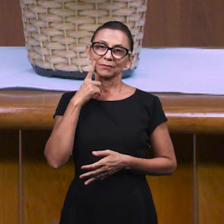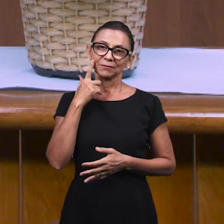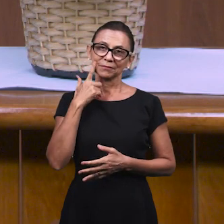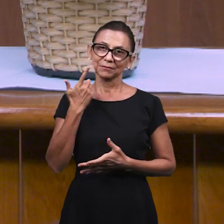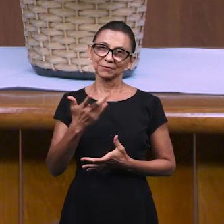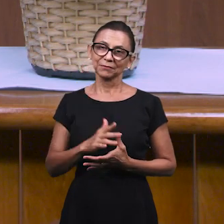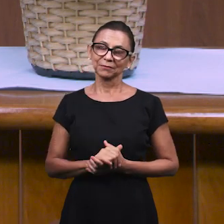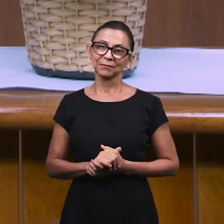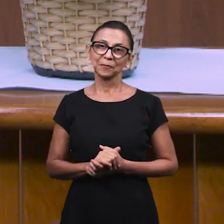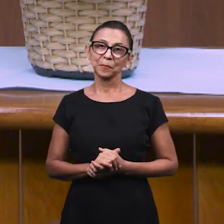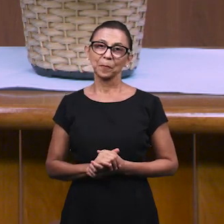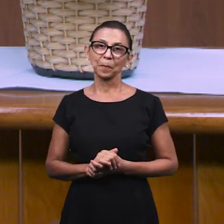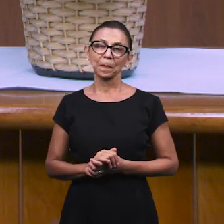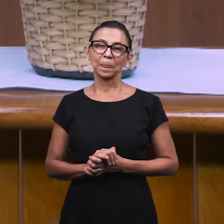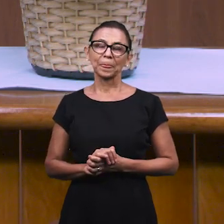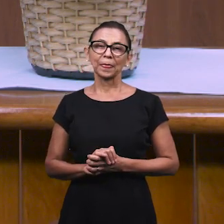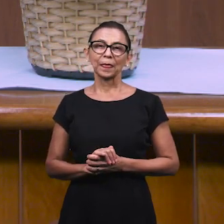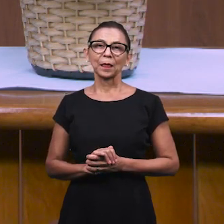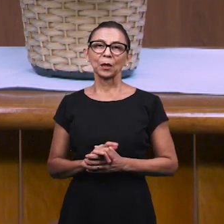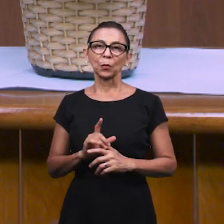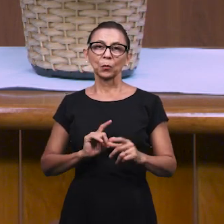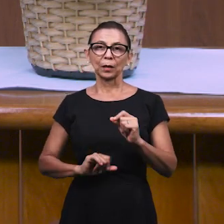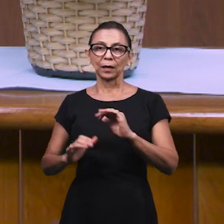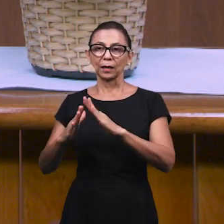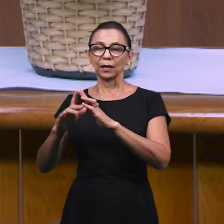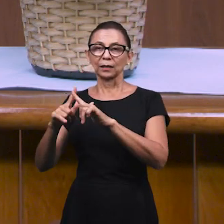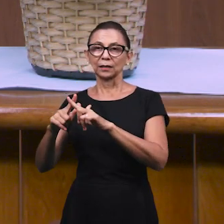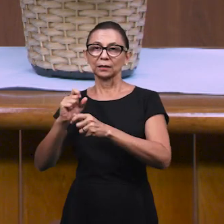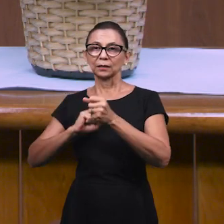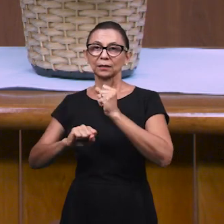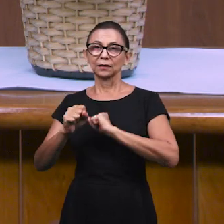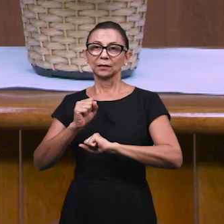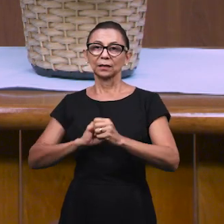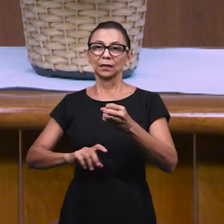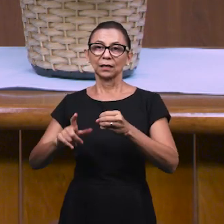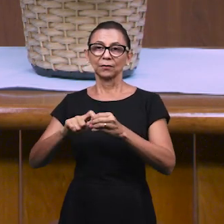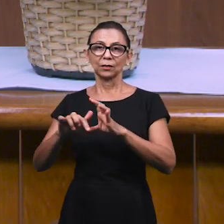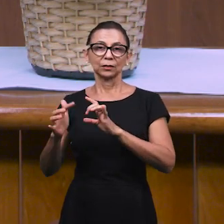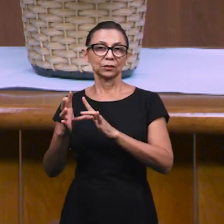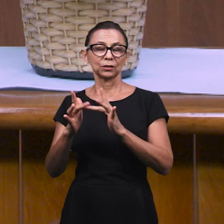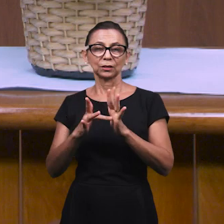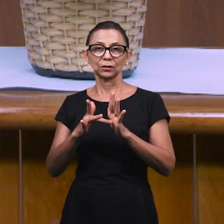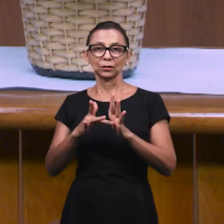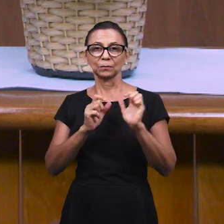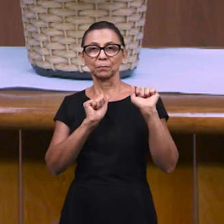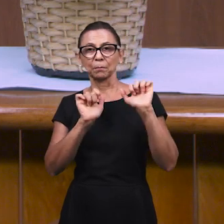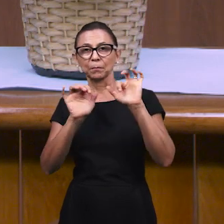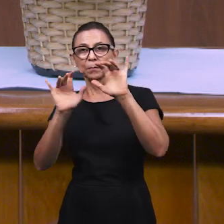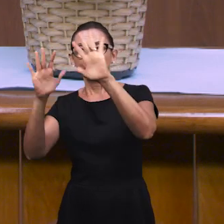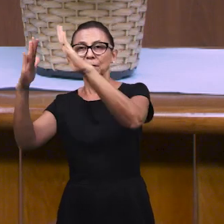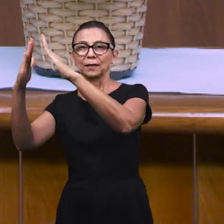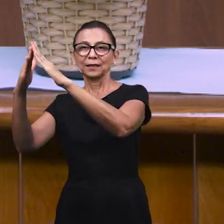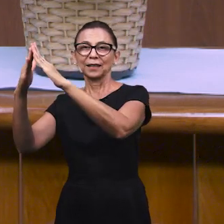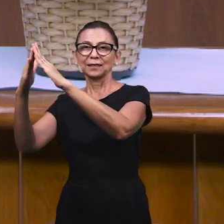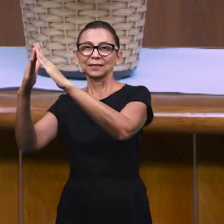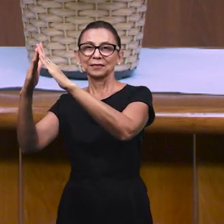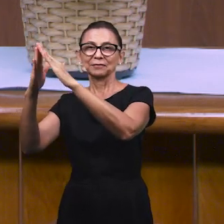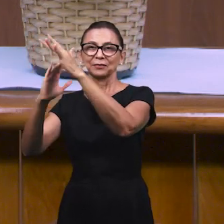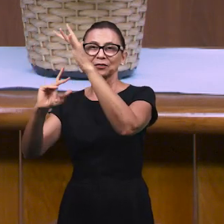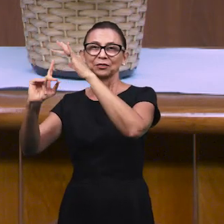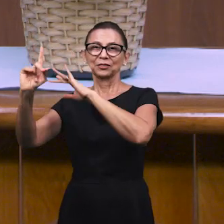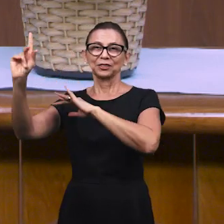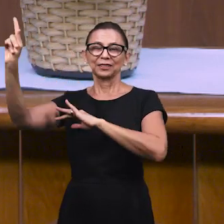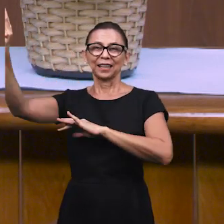feito para nós. A igreja aguarda o grande momento do retorno para casa. Aquele que vencer, ele vai comer o